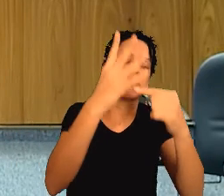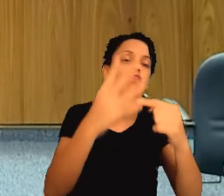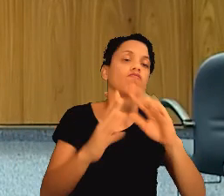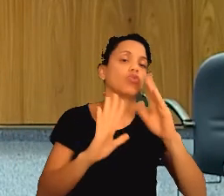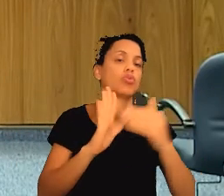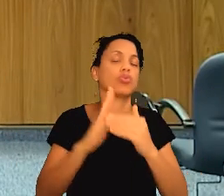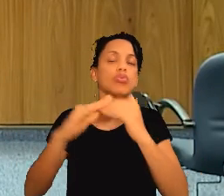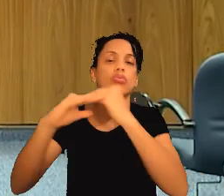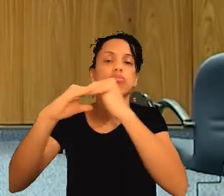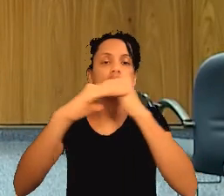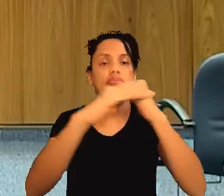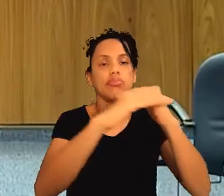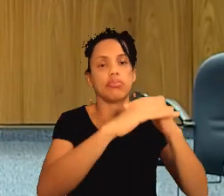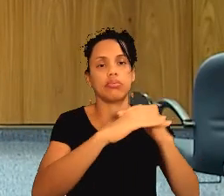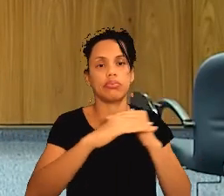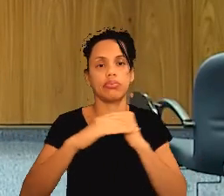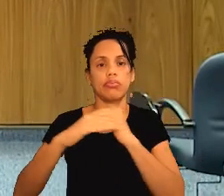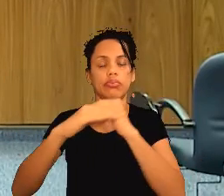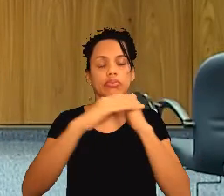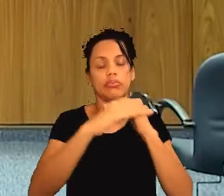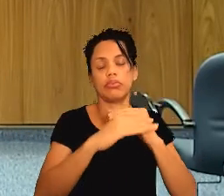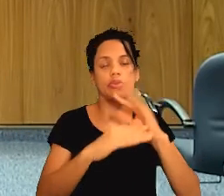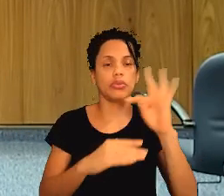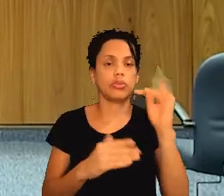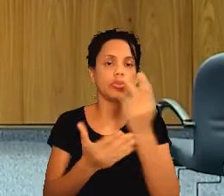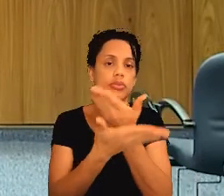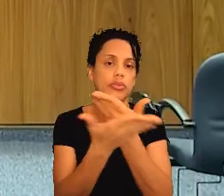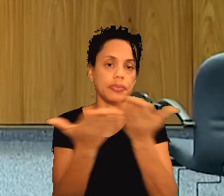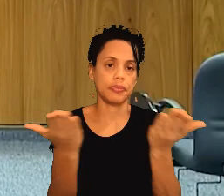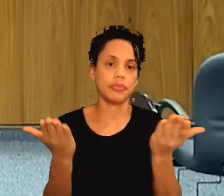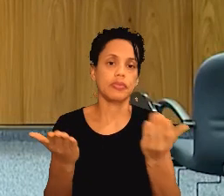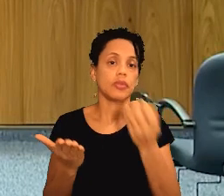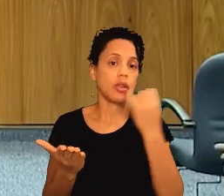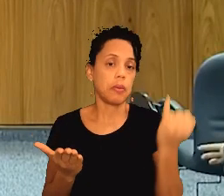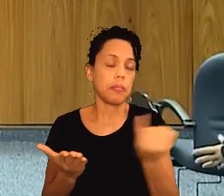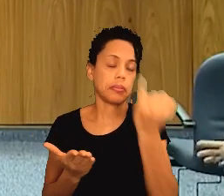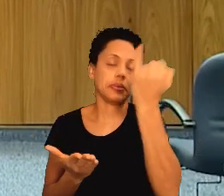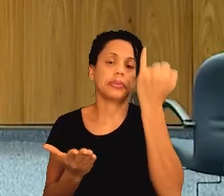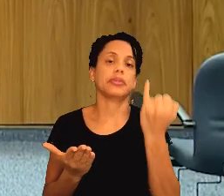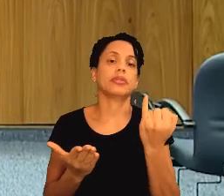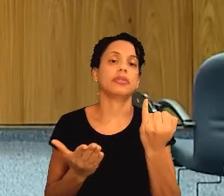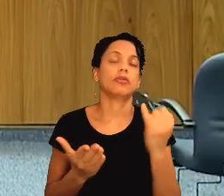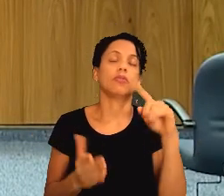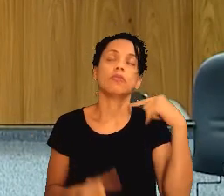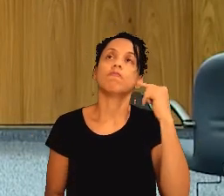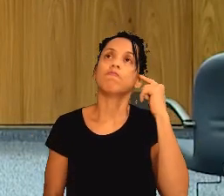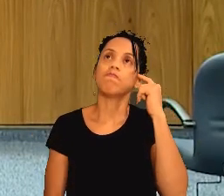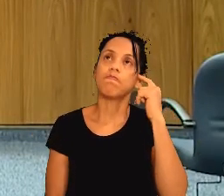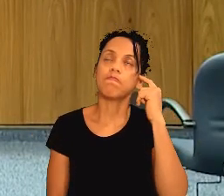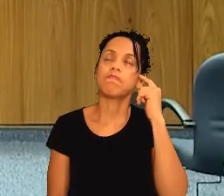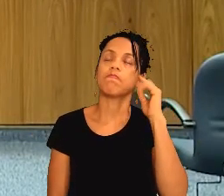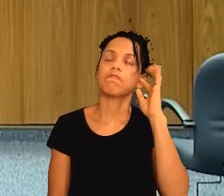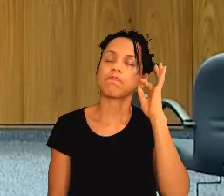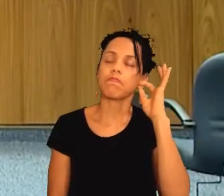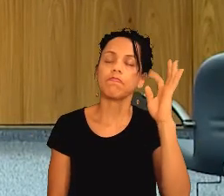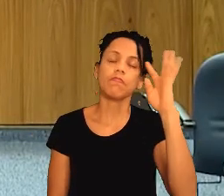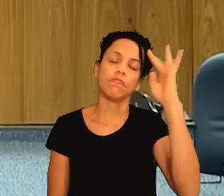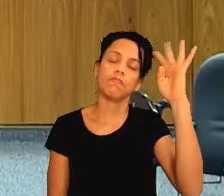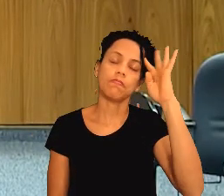da professora Manuela, com a fala do Vitor, do Júlio. Então, é uma questão para a gente sair daqui